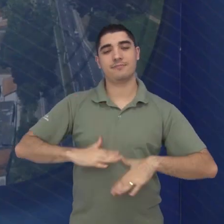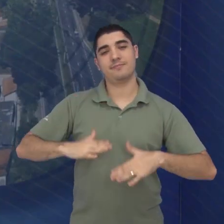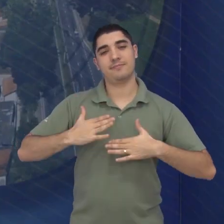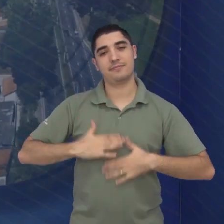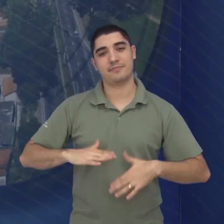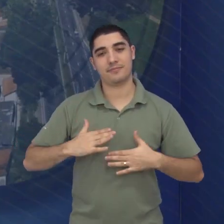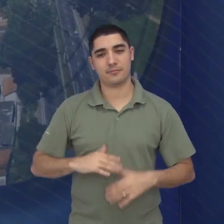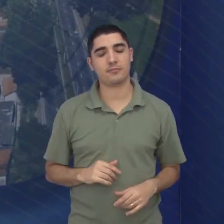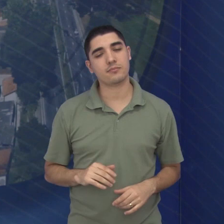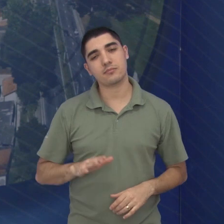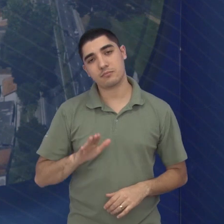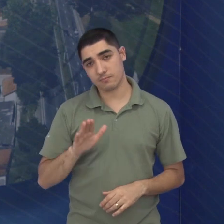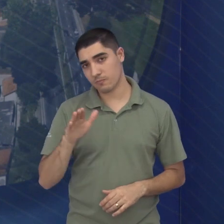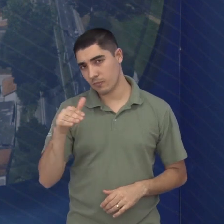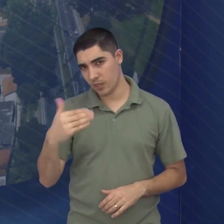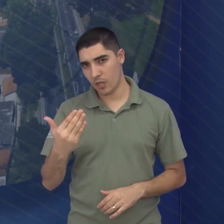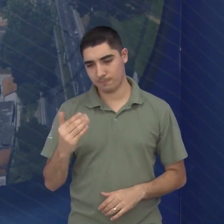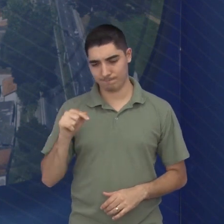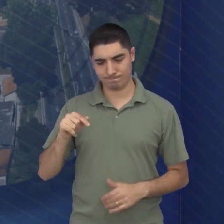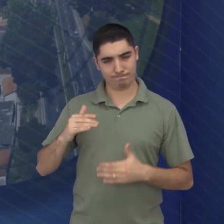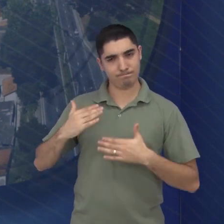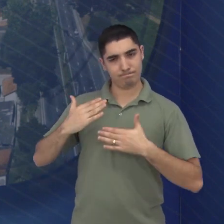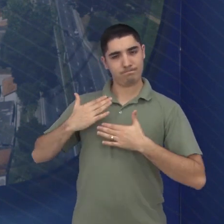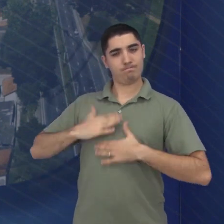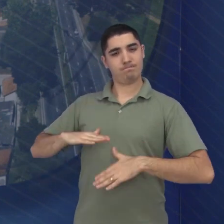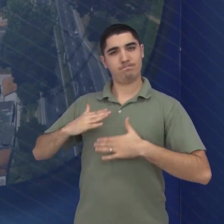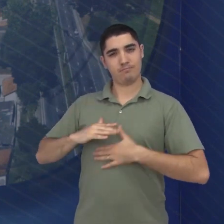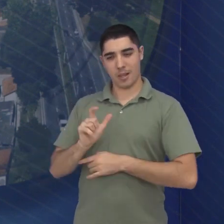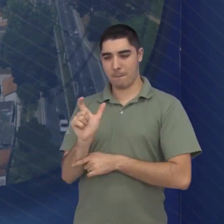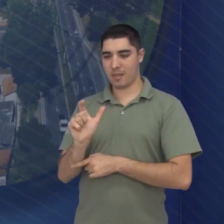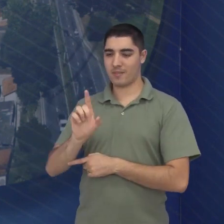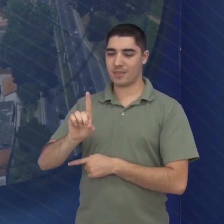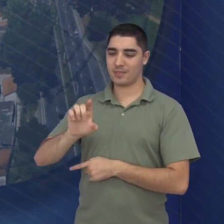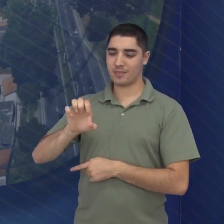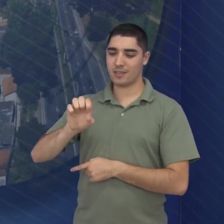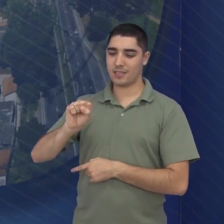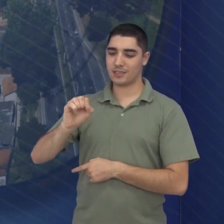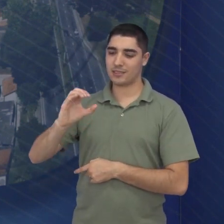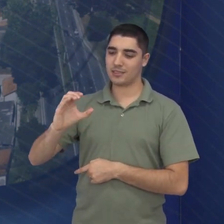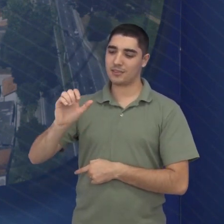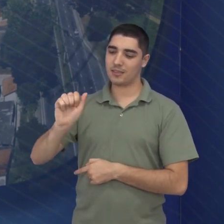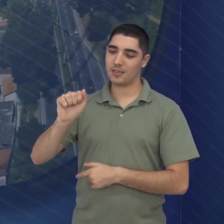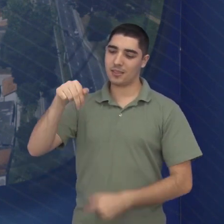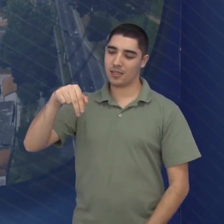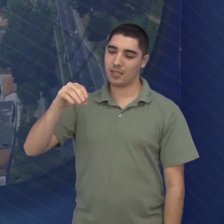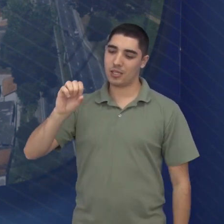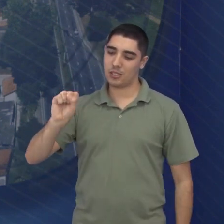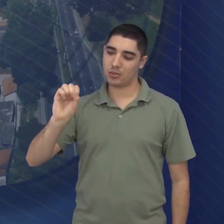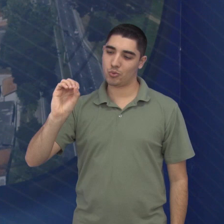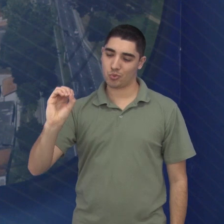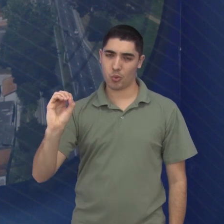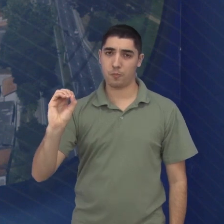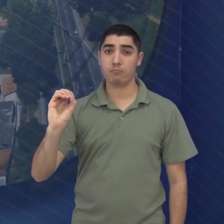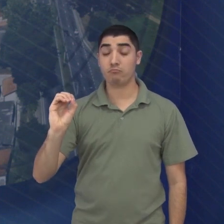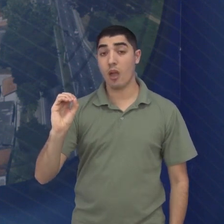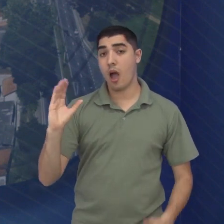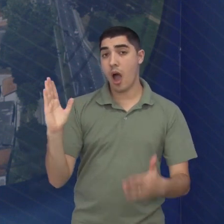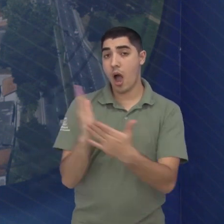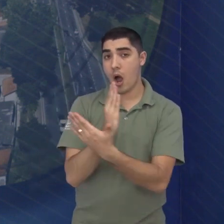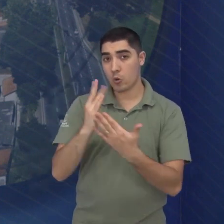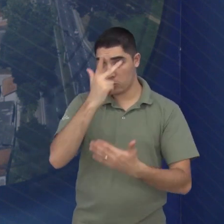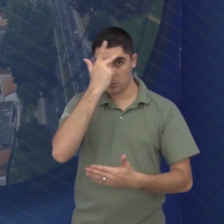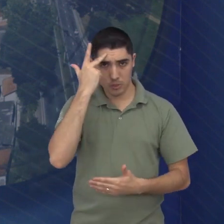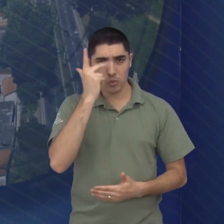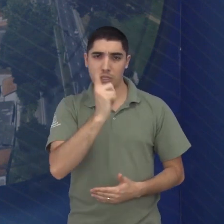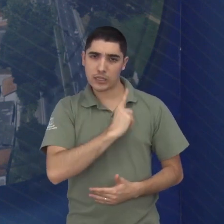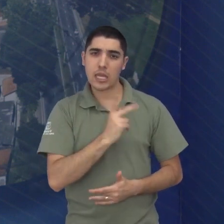e falando em descanso, gente, muito vem se comentando ultimamente sobre a jornada de trabalho reduzida de 4